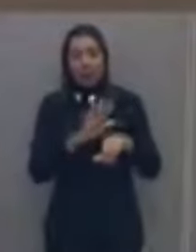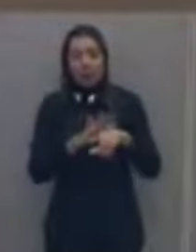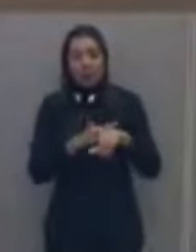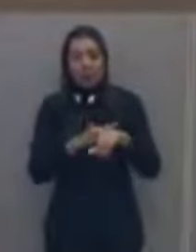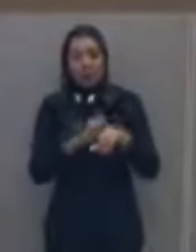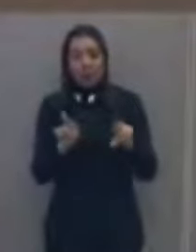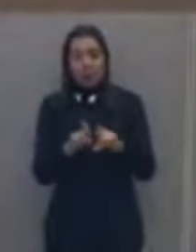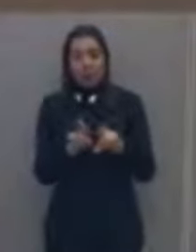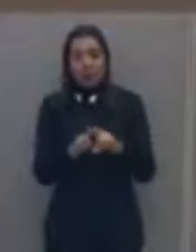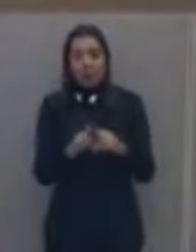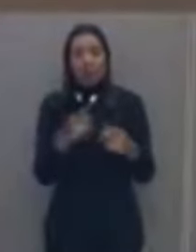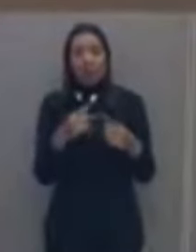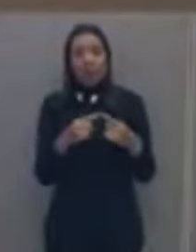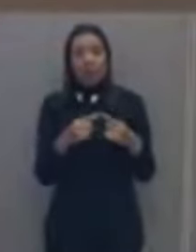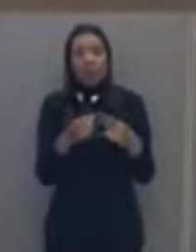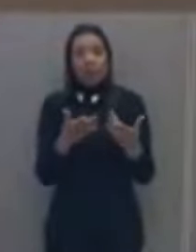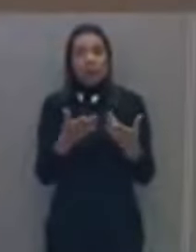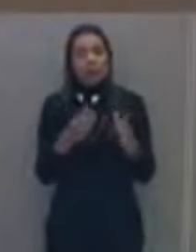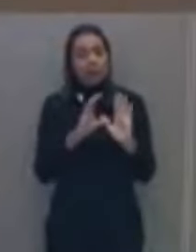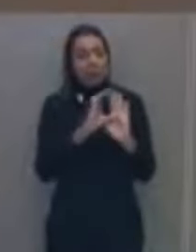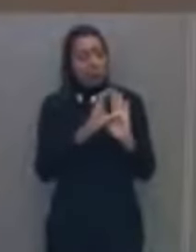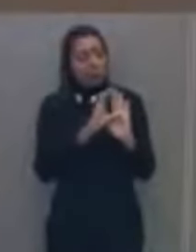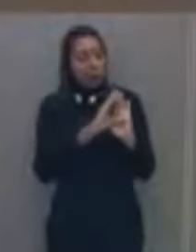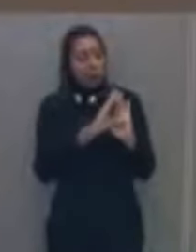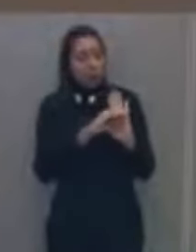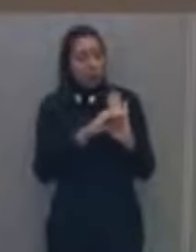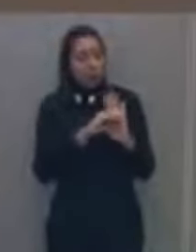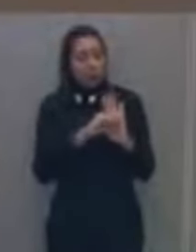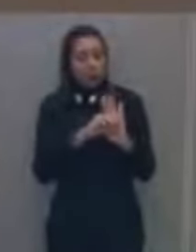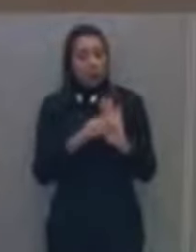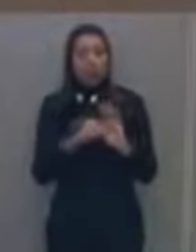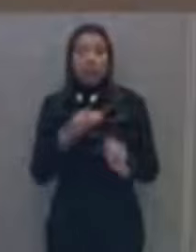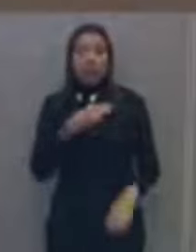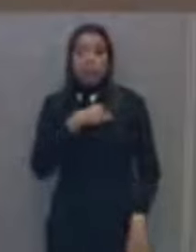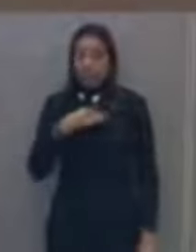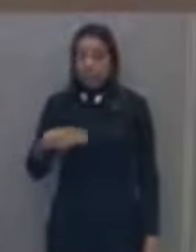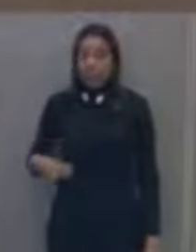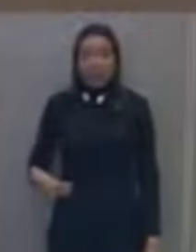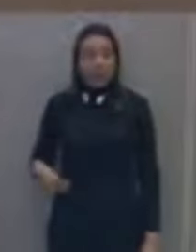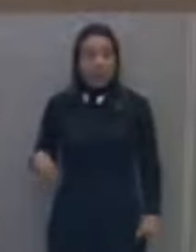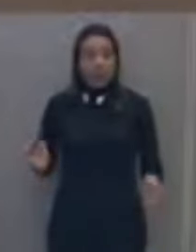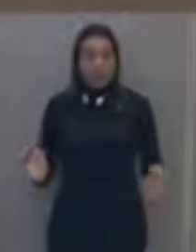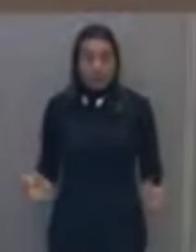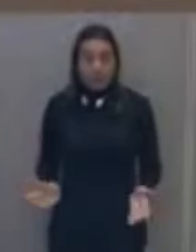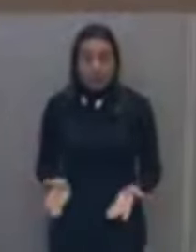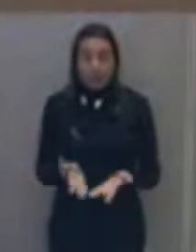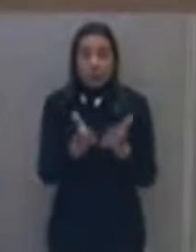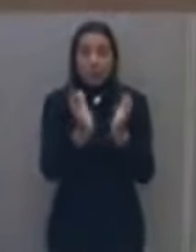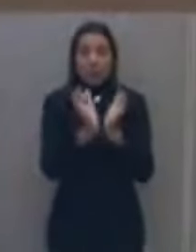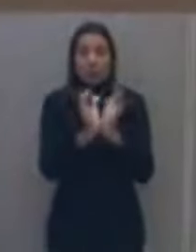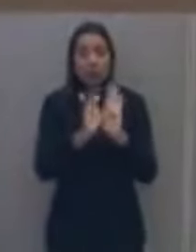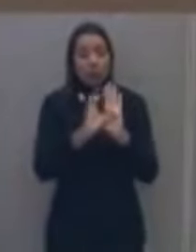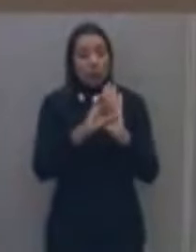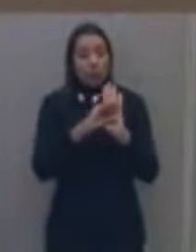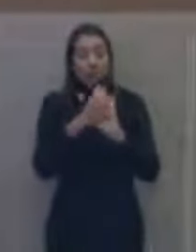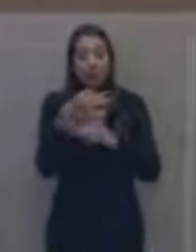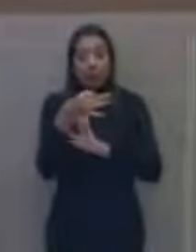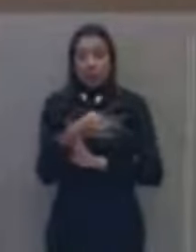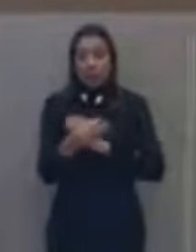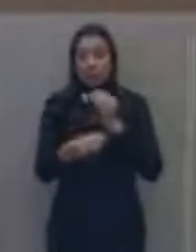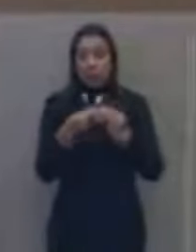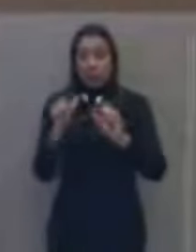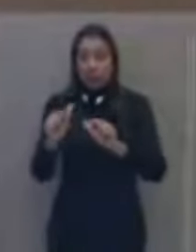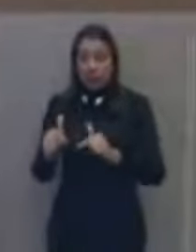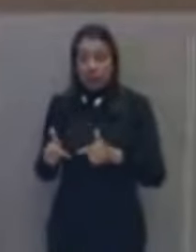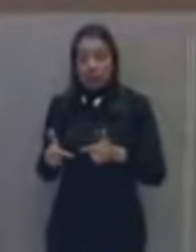infecções e doenças. Porque esse conceito que a ministra, ao tomar a iniciativa de criar o comitê, é o conceito correto de como